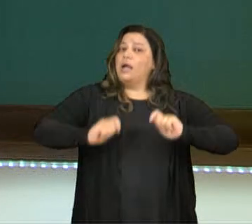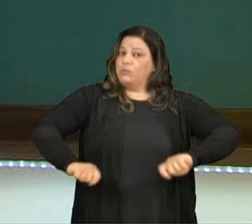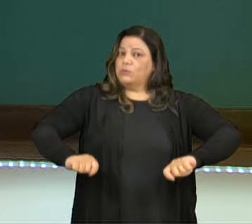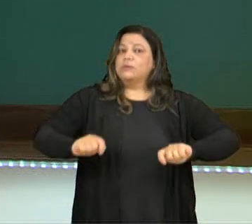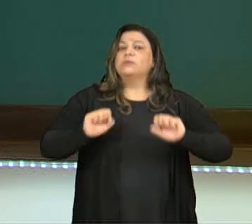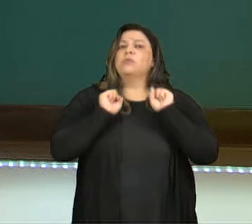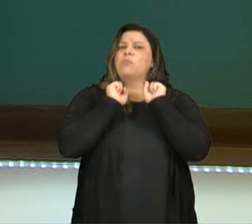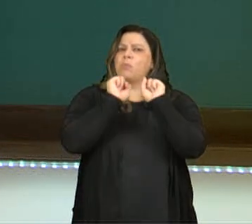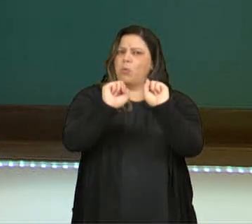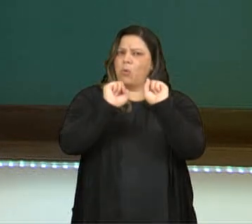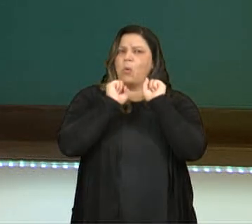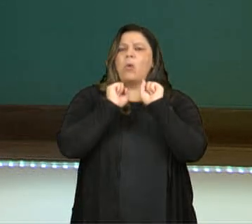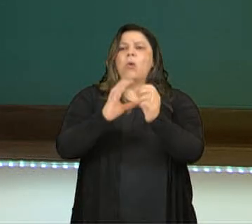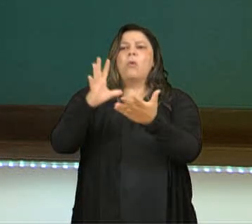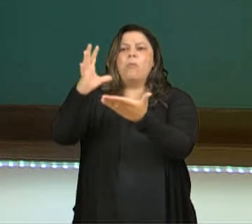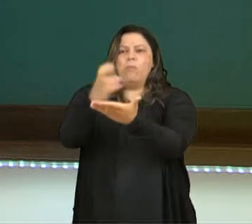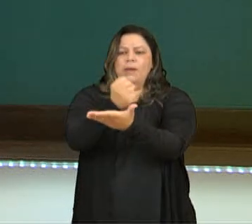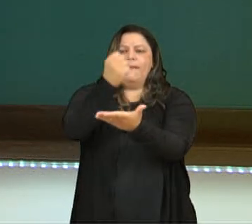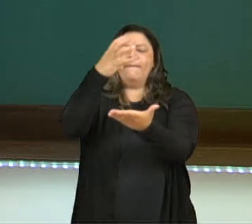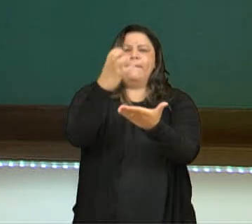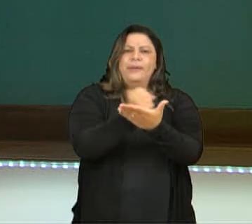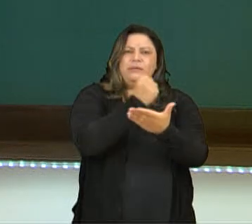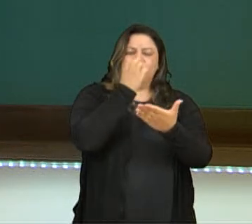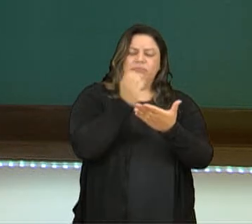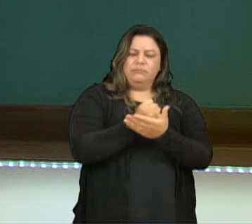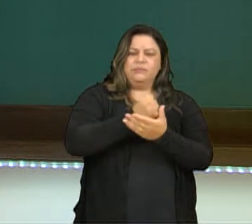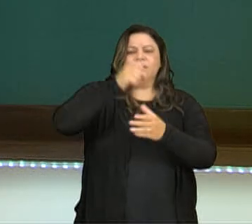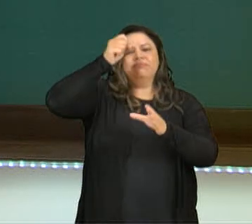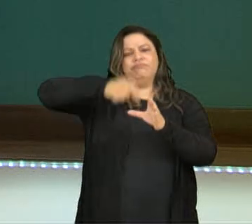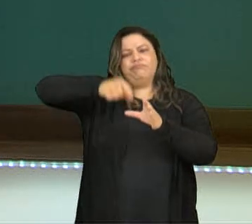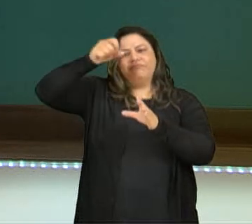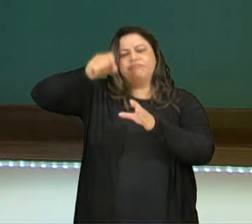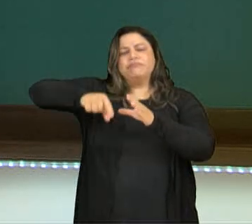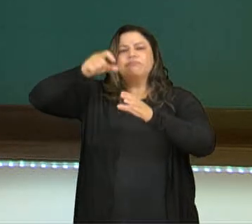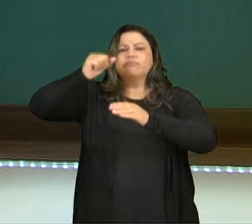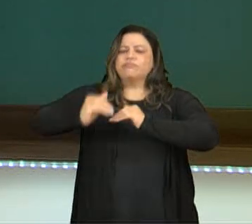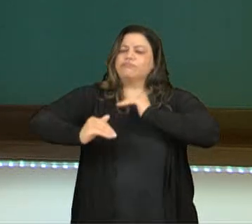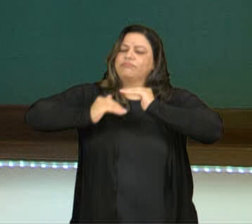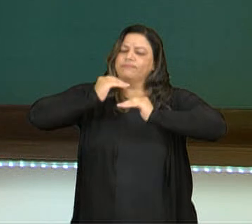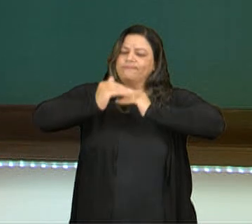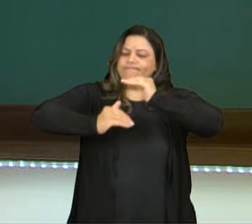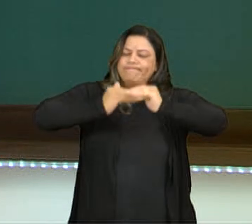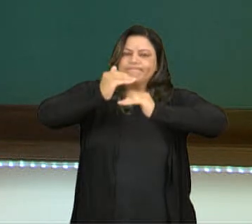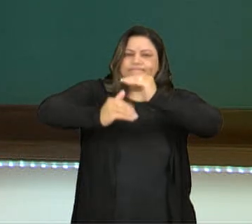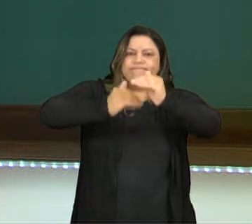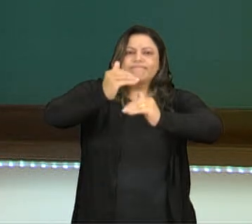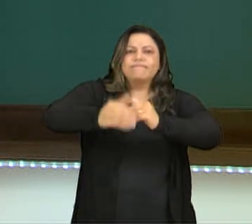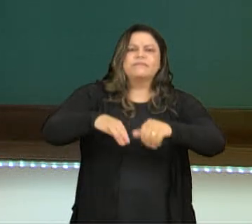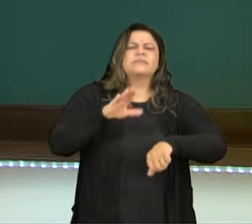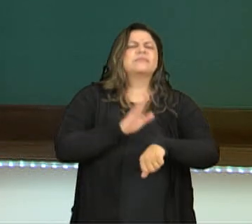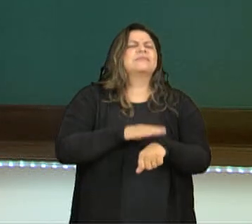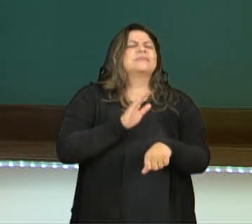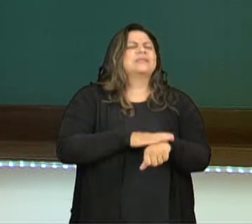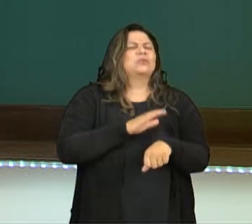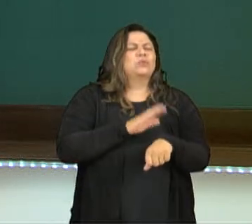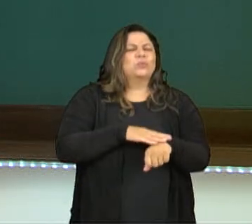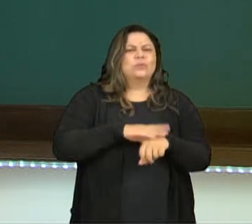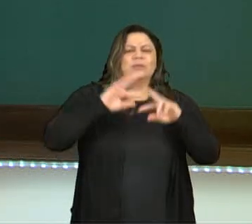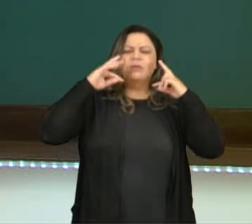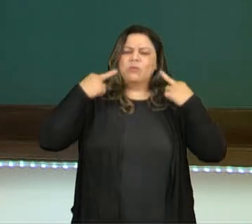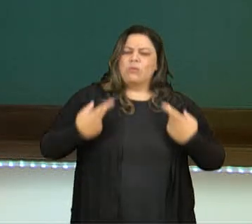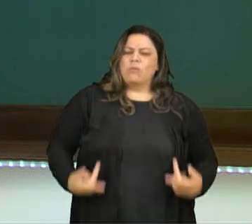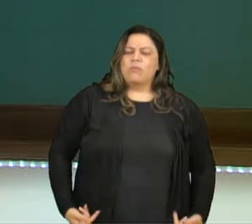possível ser reposto dentro dos padrões da vida humana, né? Quanto tempo o ser humano vive? Eu consigo ter